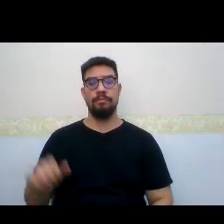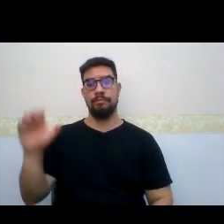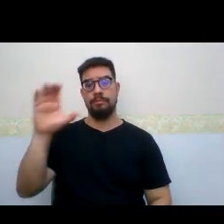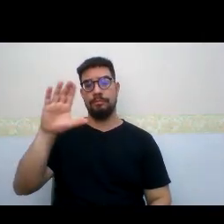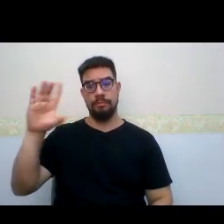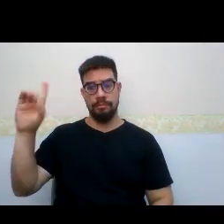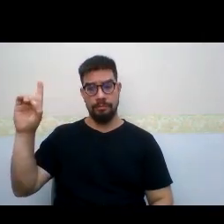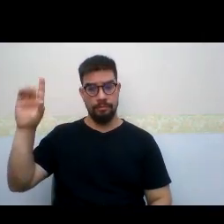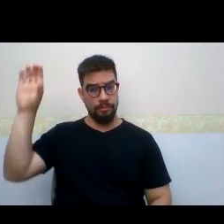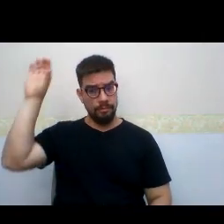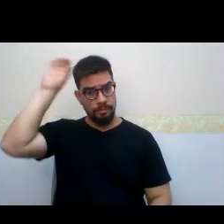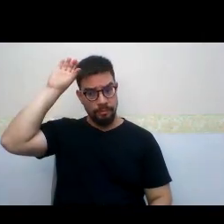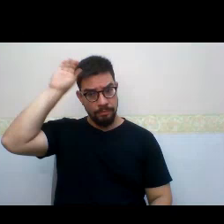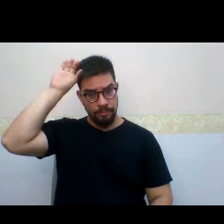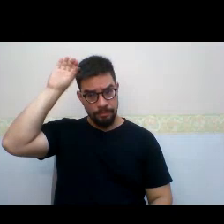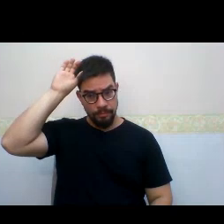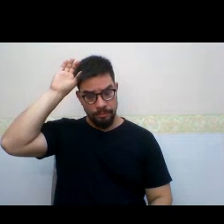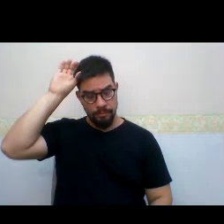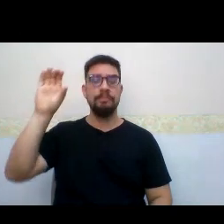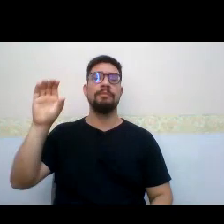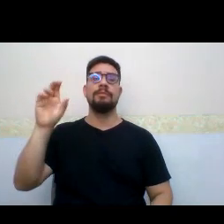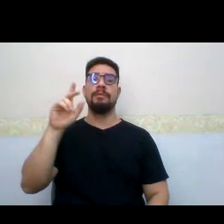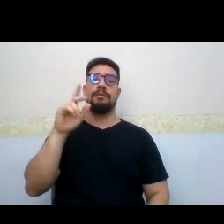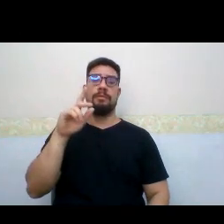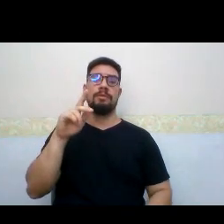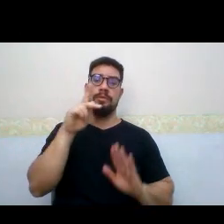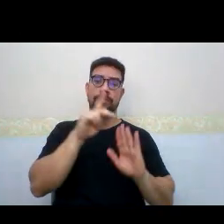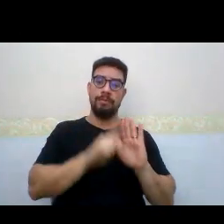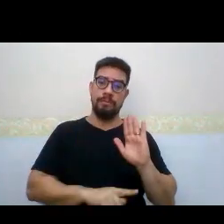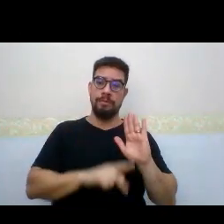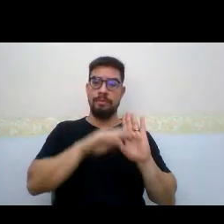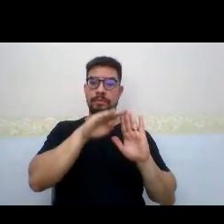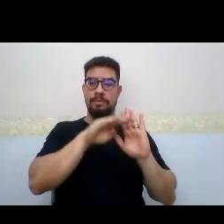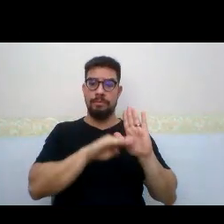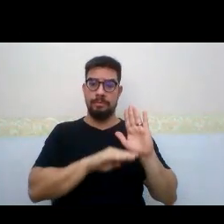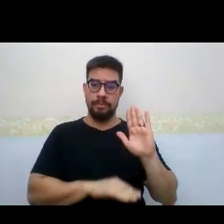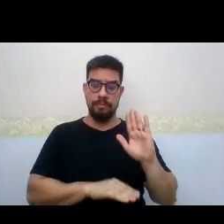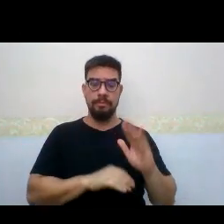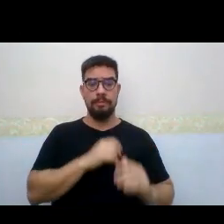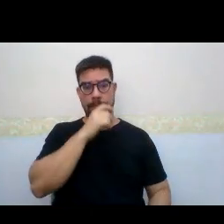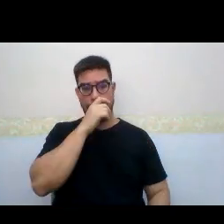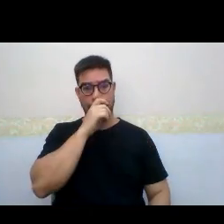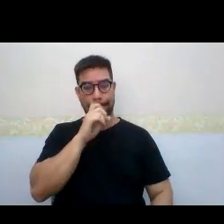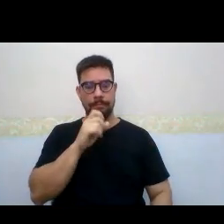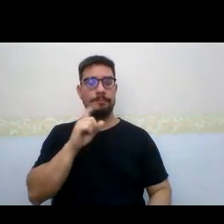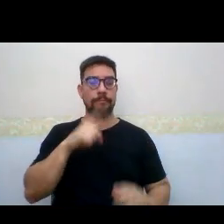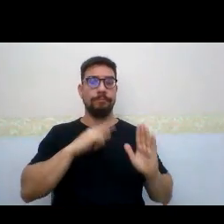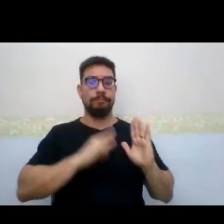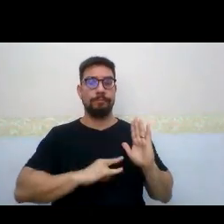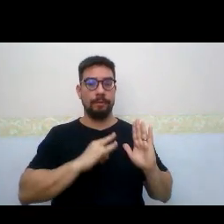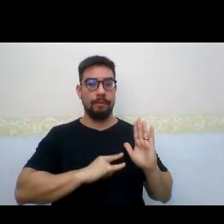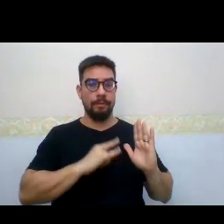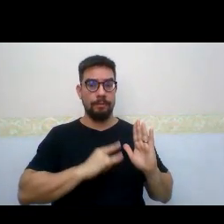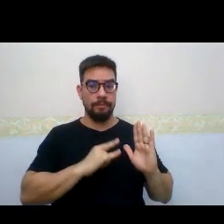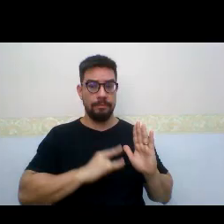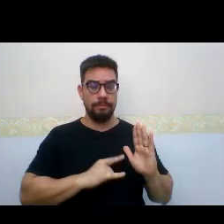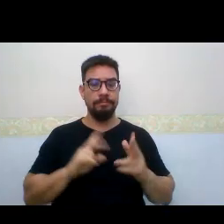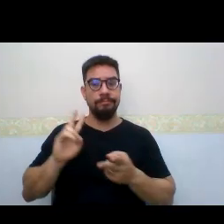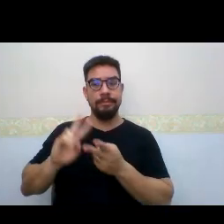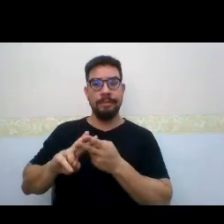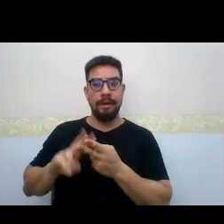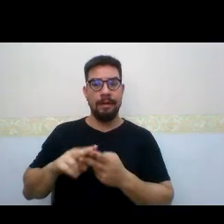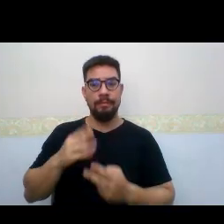professora Cristina, e o projeto pedagógico. Tá, aí você abre o projeto pedagógico, ele é um documento, eu estou vendo que travou ali,